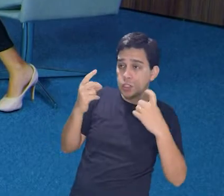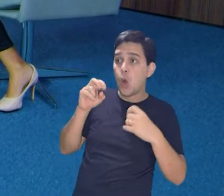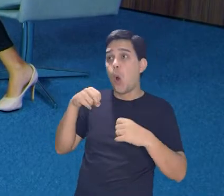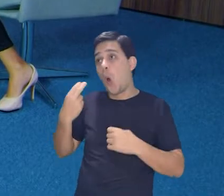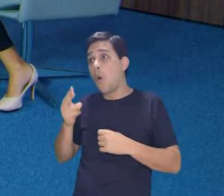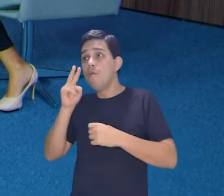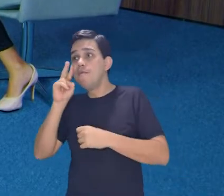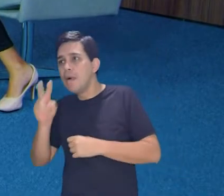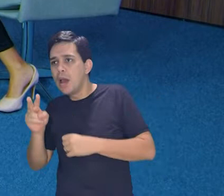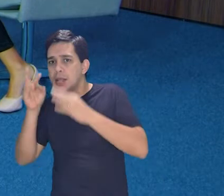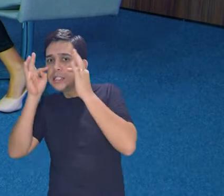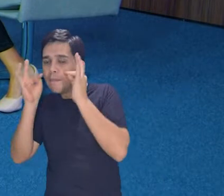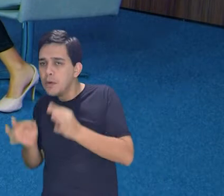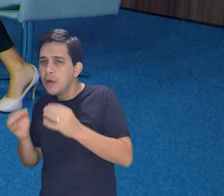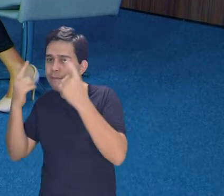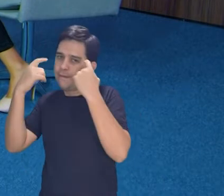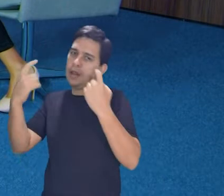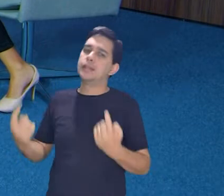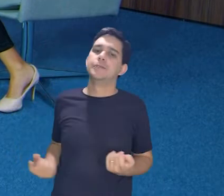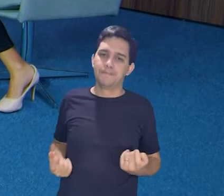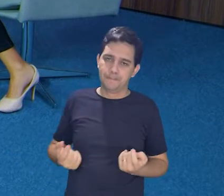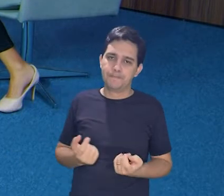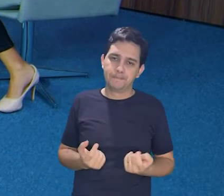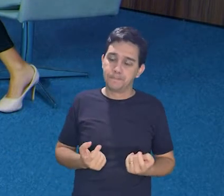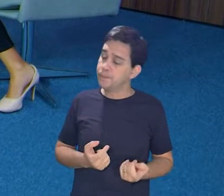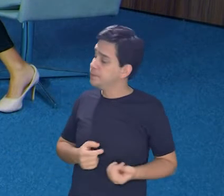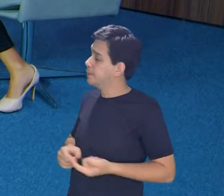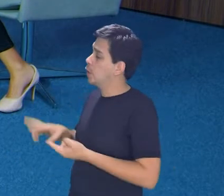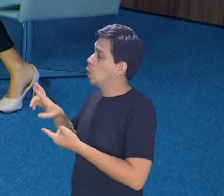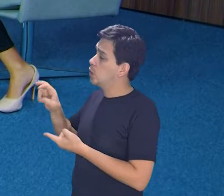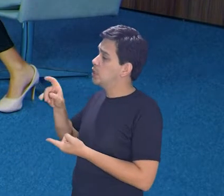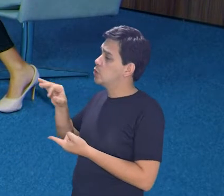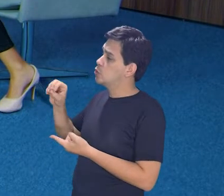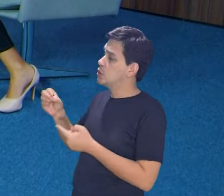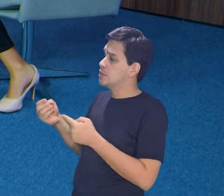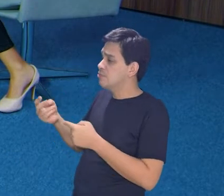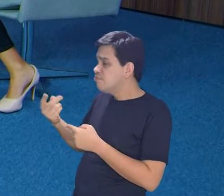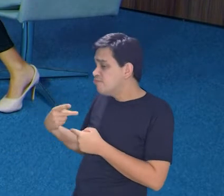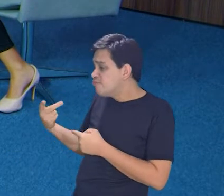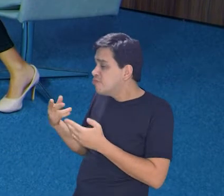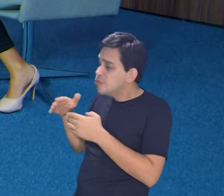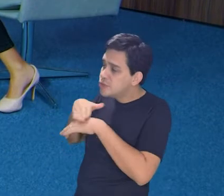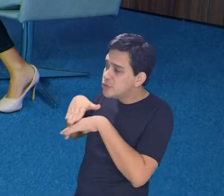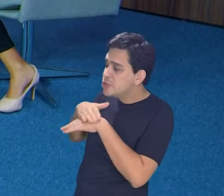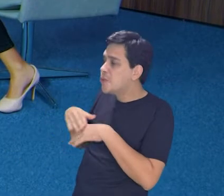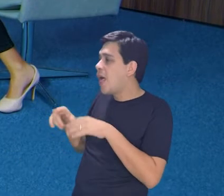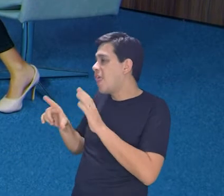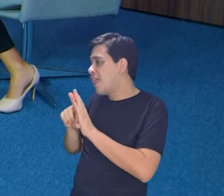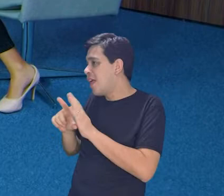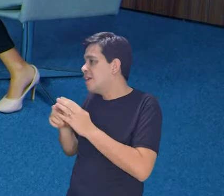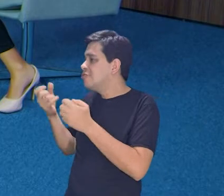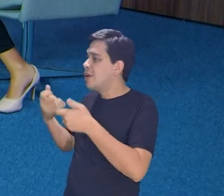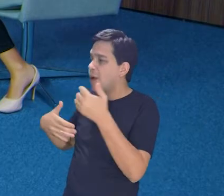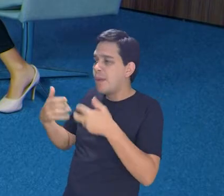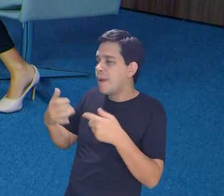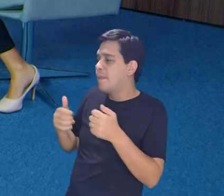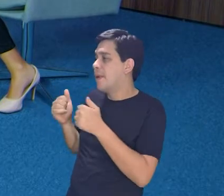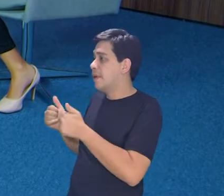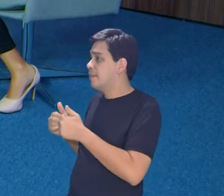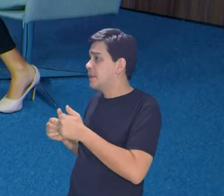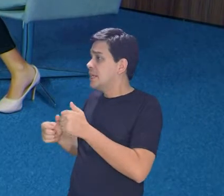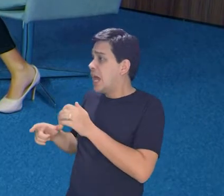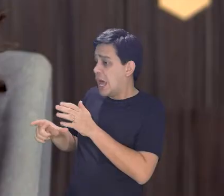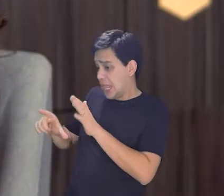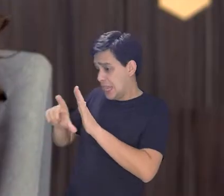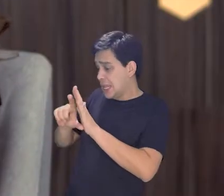Rodrigo Medina, nós estávamos aqui falando sobre a lei, né? E antes da lei, né, do depoimento especial, como que era realizado todo o